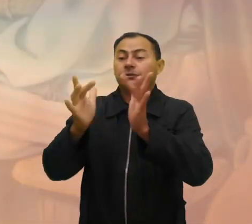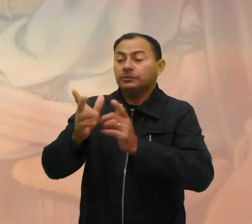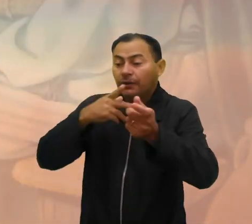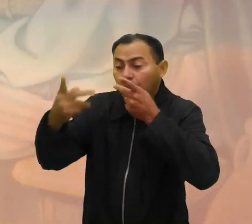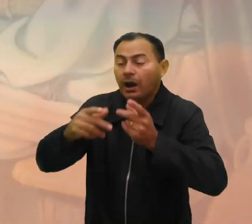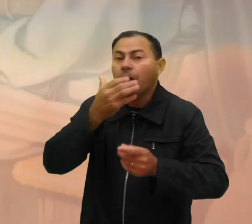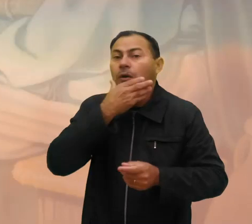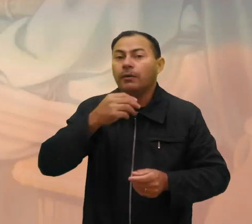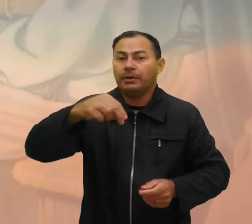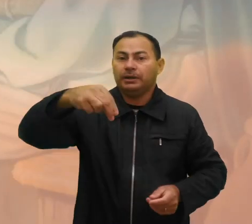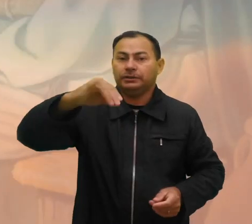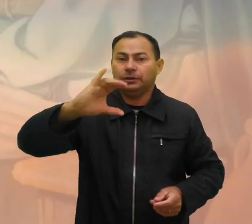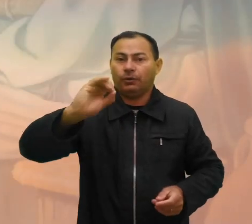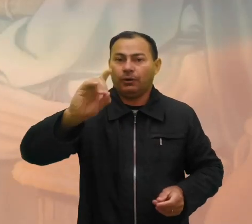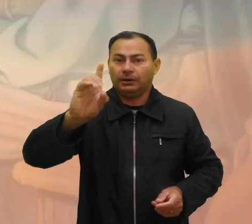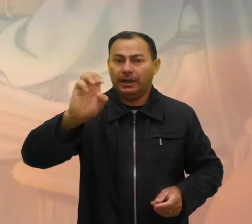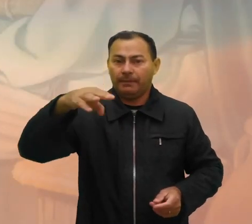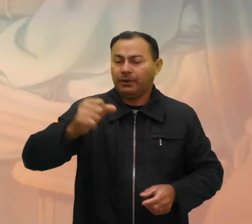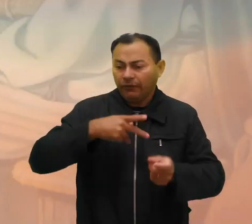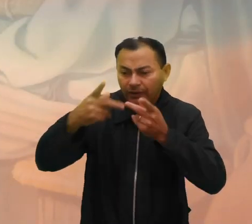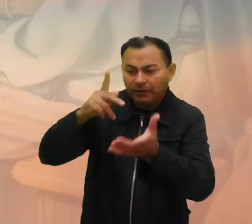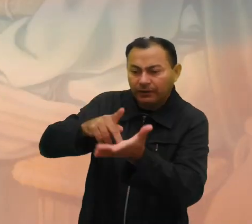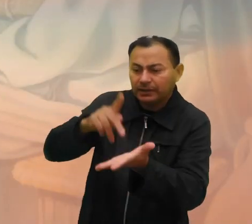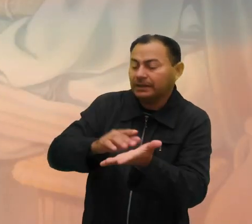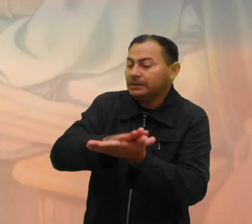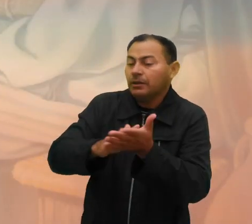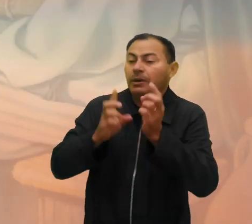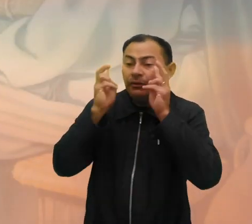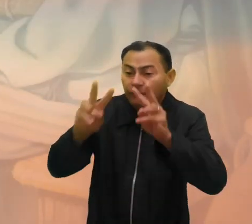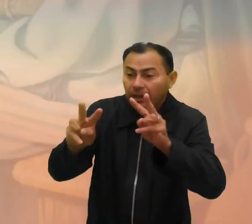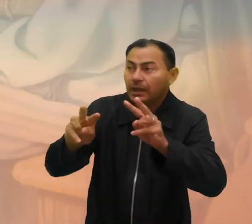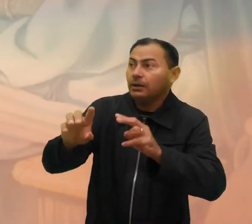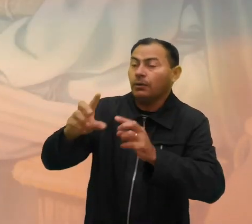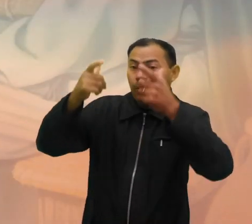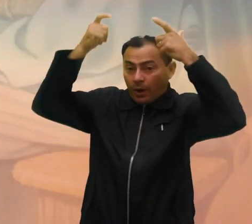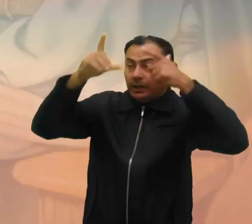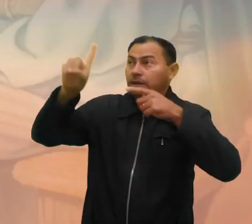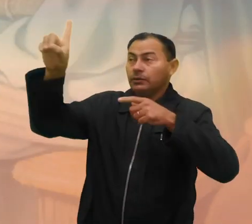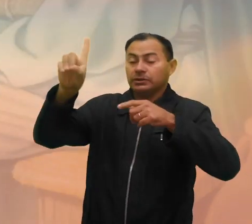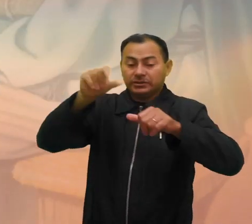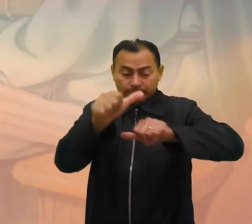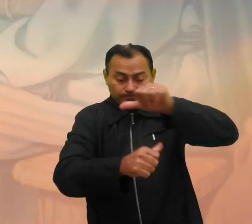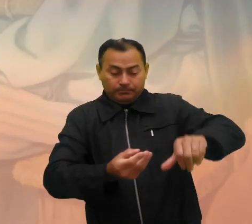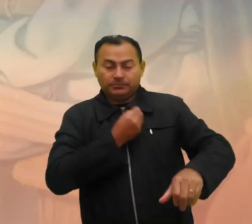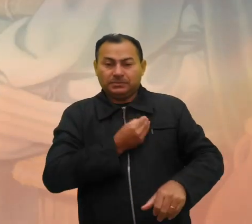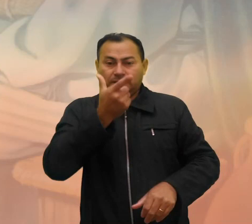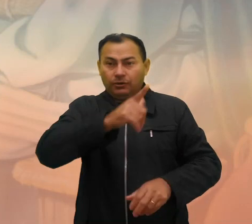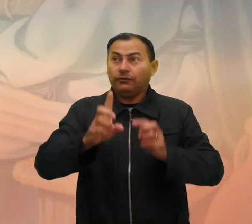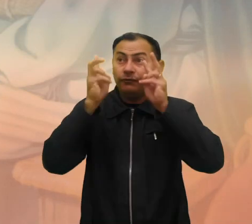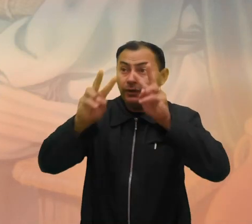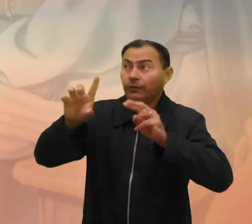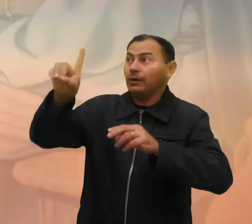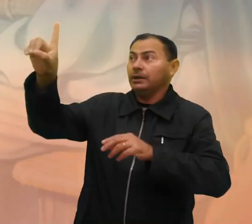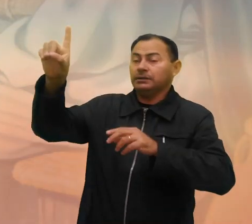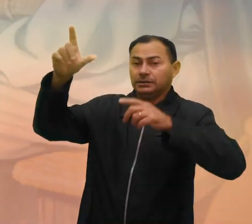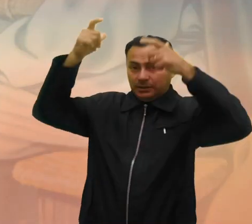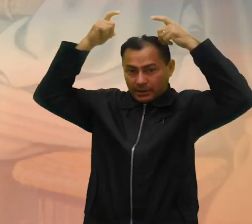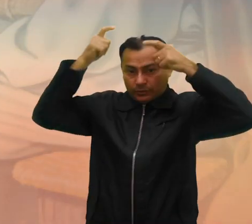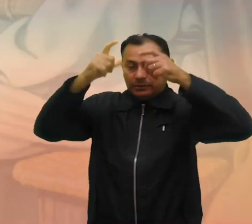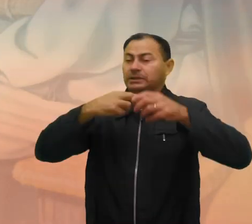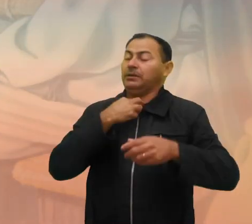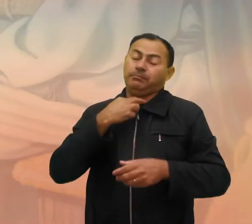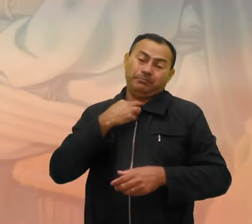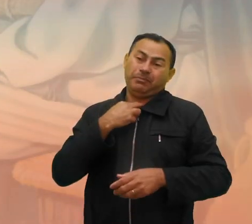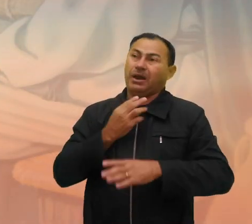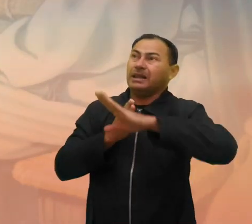Nicodemos, digo-lhes a verdade, ninguém pode ver o reino de Deus se não nascer de novo. Ninguém pode entrar no reino